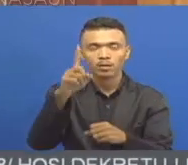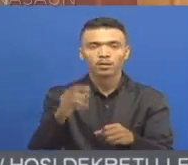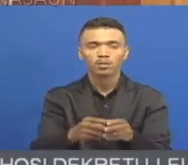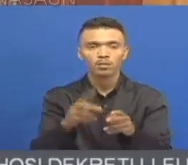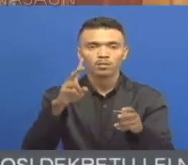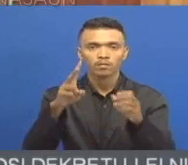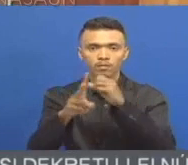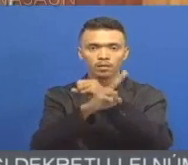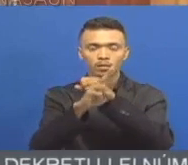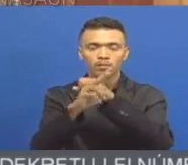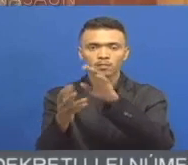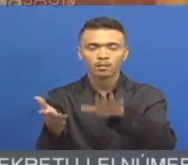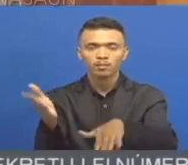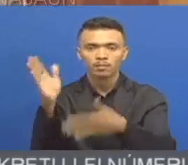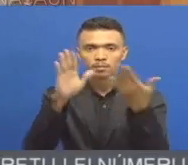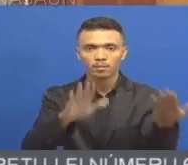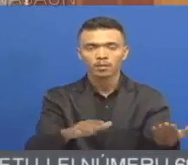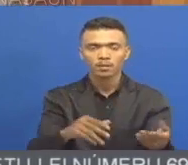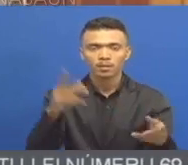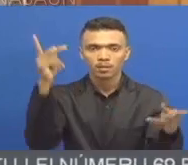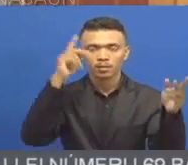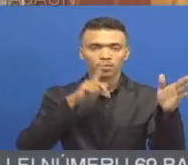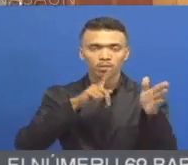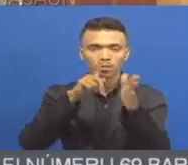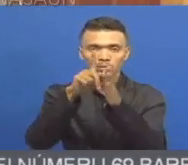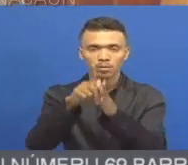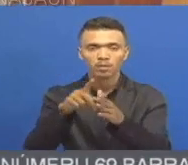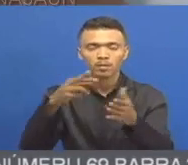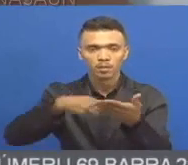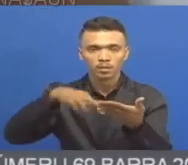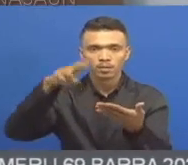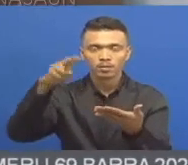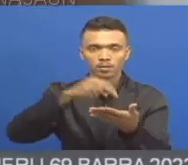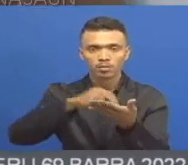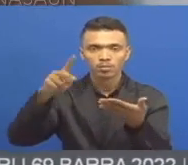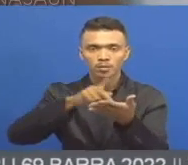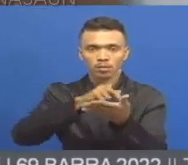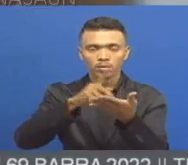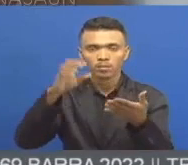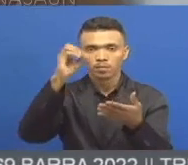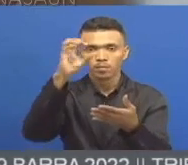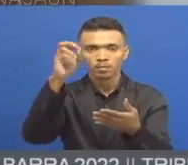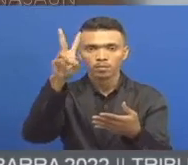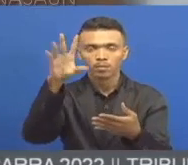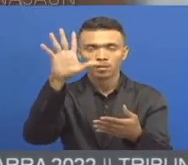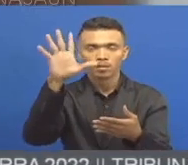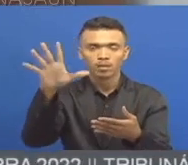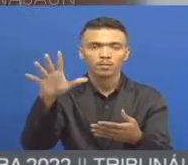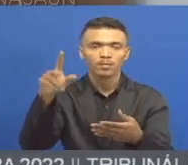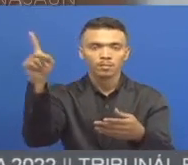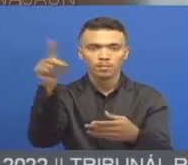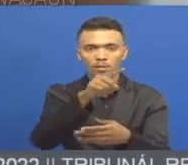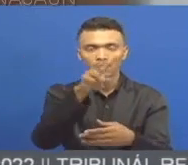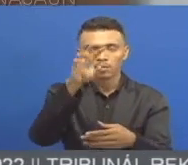tolesado hakoto is. Enquanto caso homicídio ne, resisto ho número crime, mamuk-mamuk rua 5,